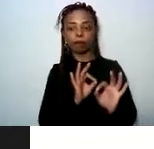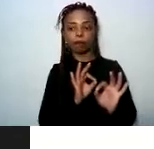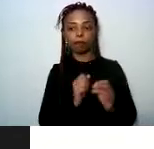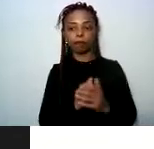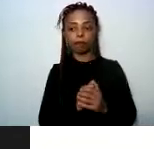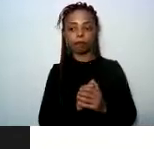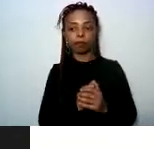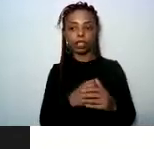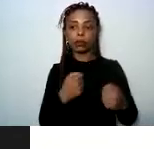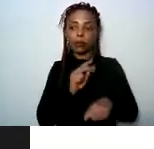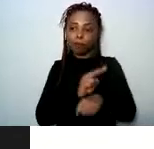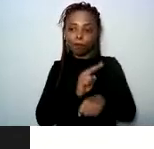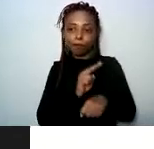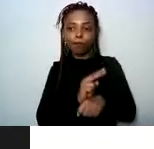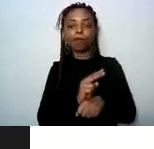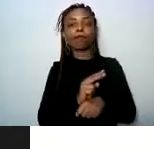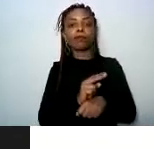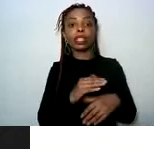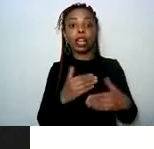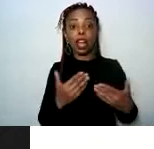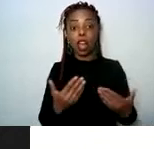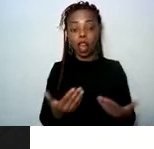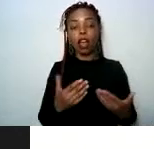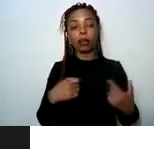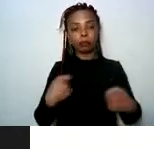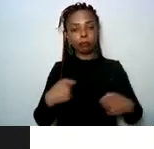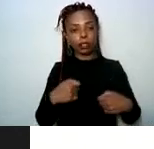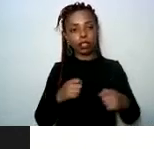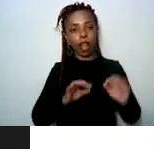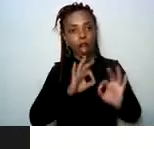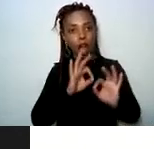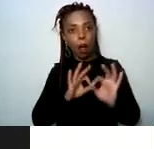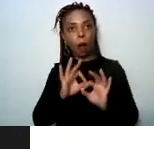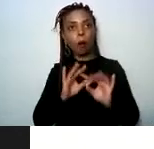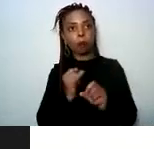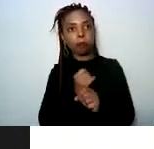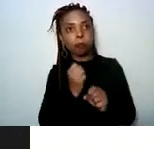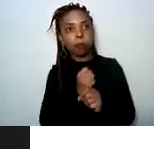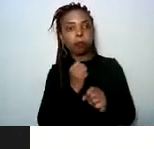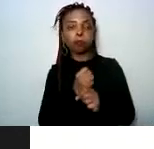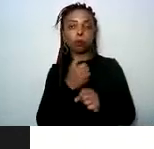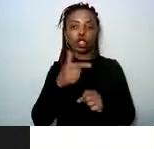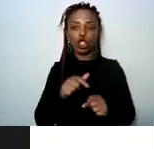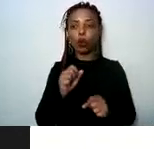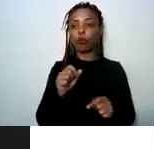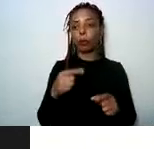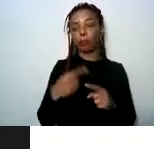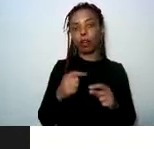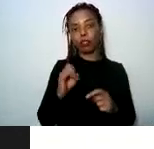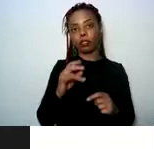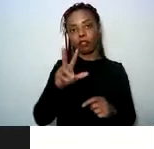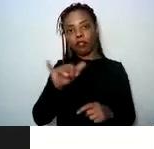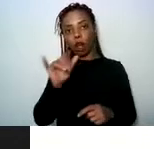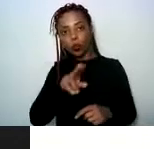conservado e, de certas formas, restaurado, tanto para o uso quanto a questão estética, etc.